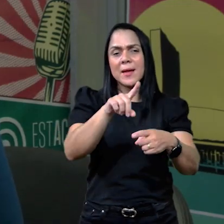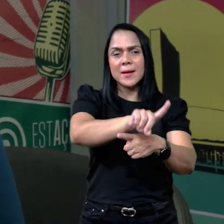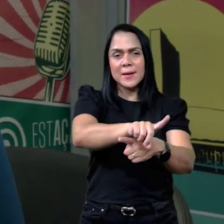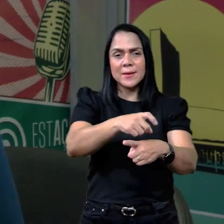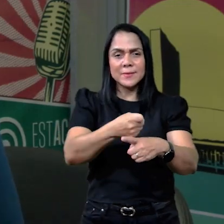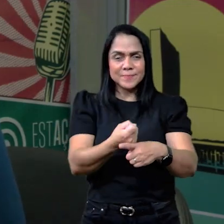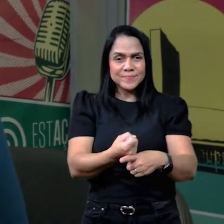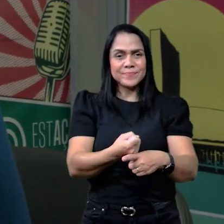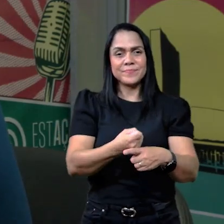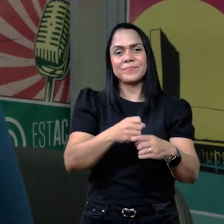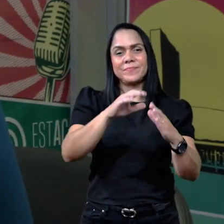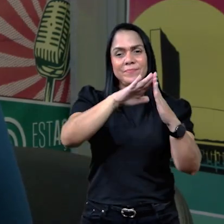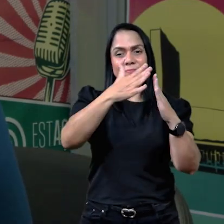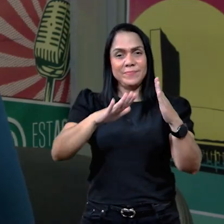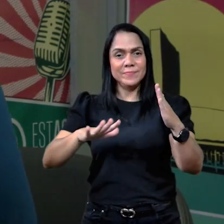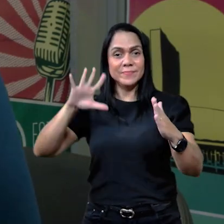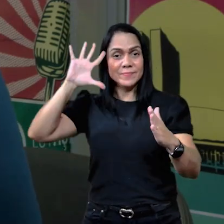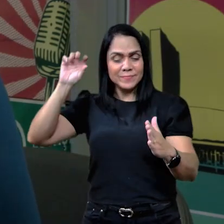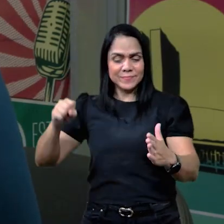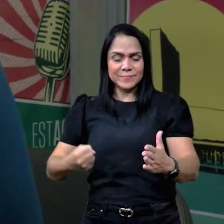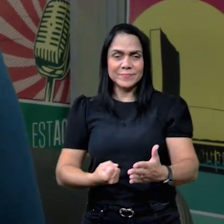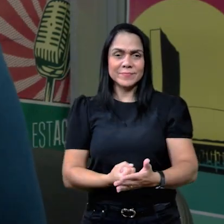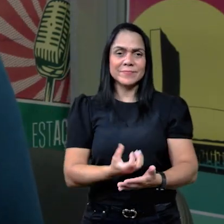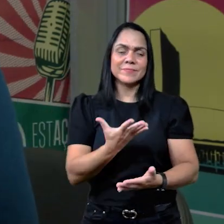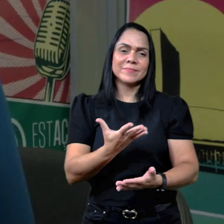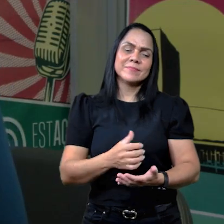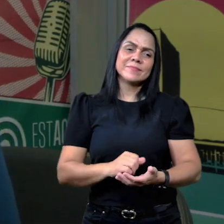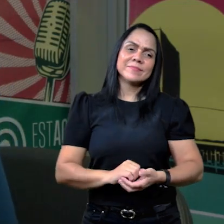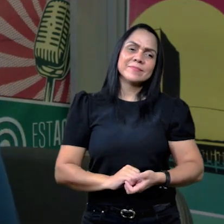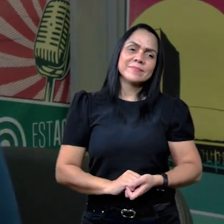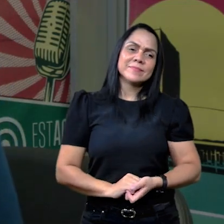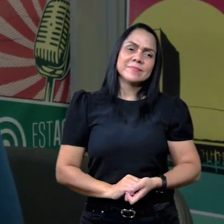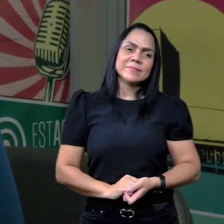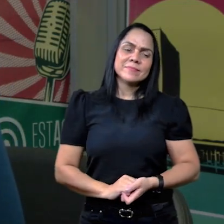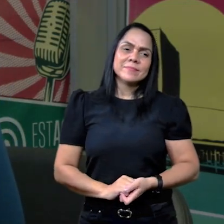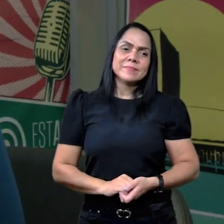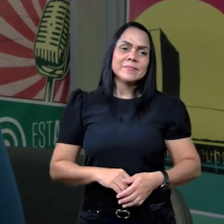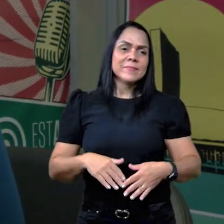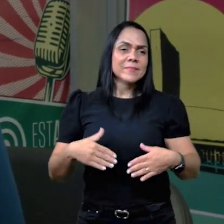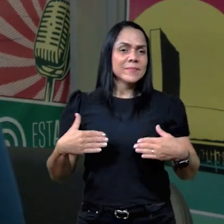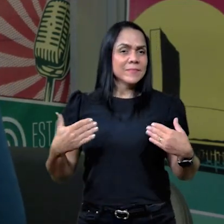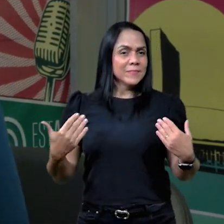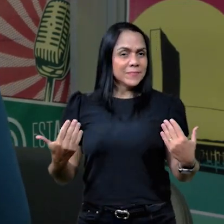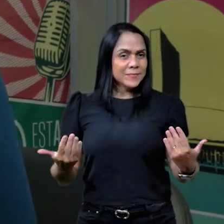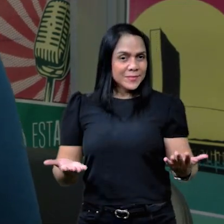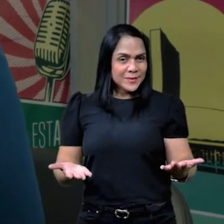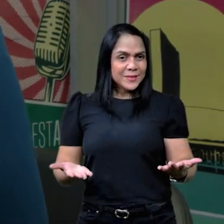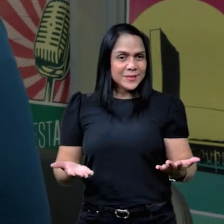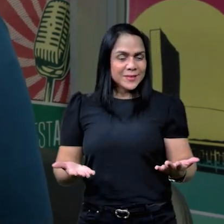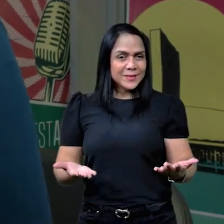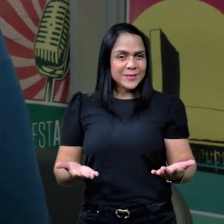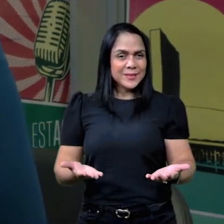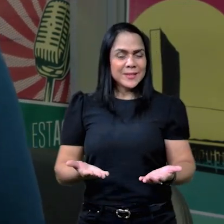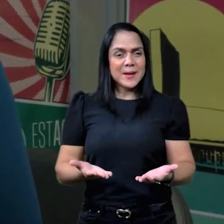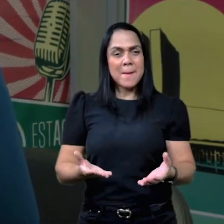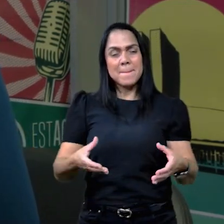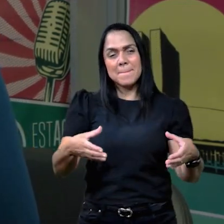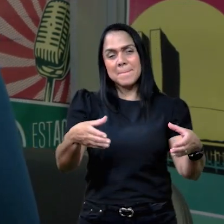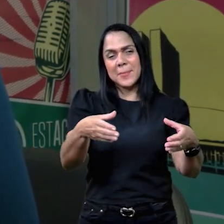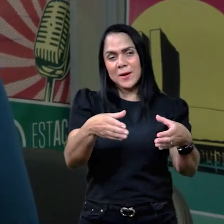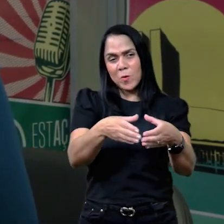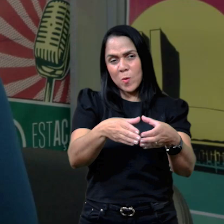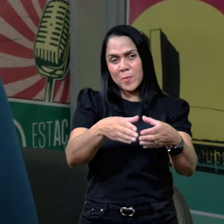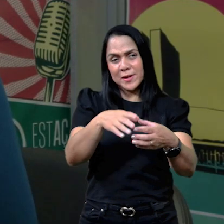tradicionais de terreiro de matriz africana. Era isso. Então, para, né,